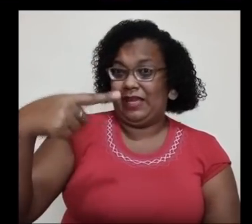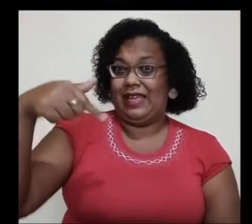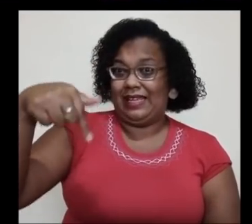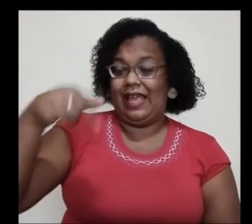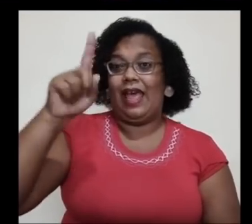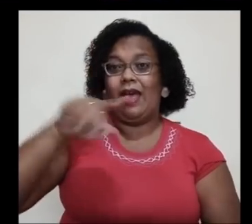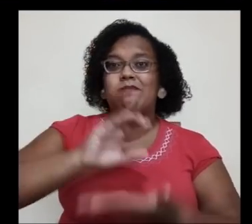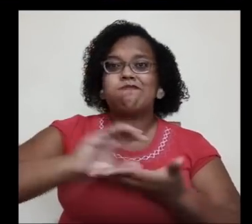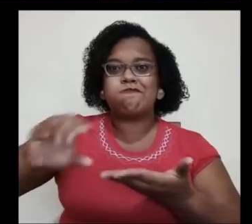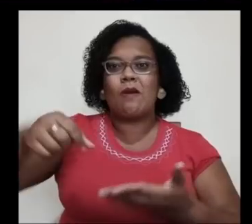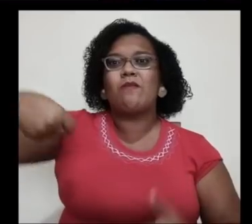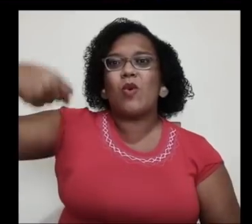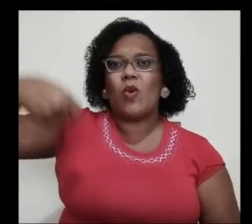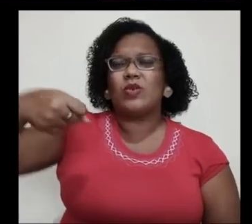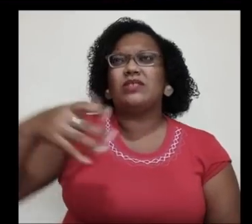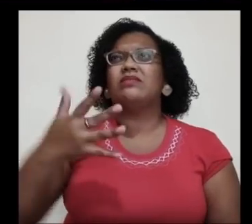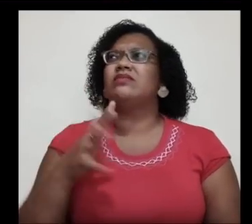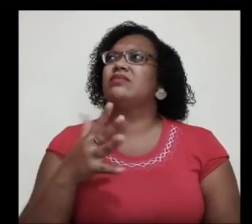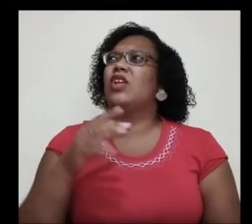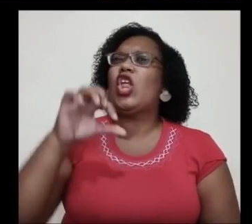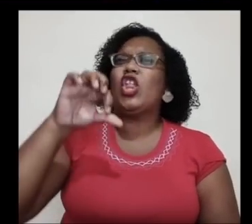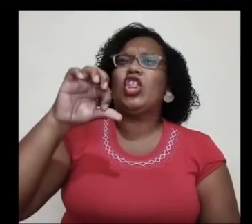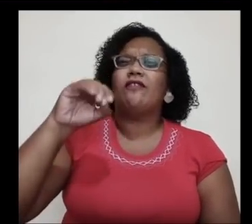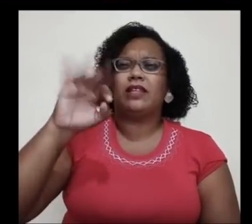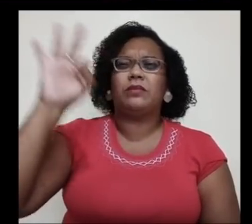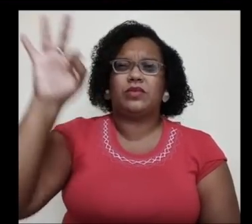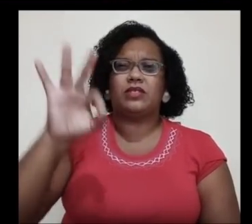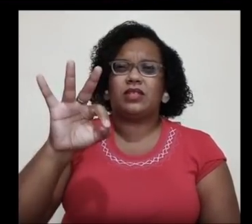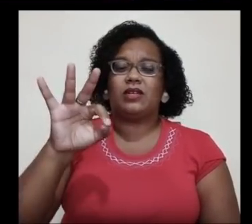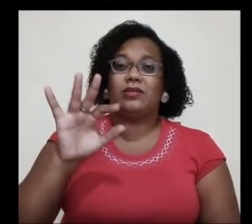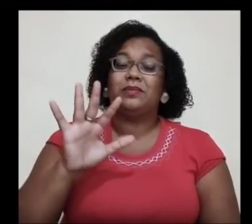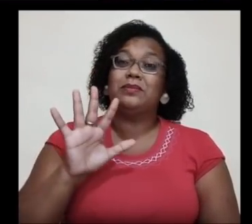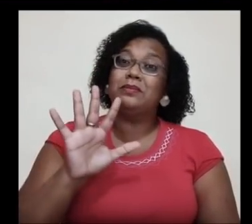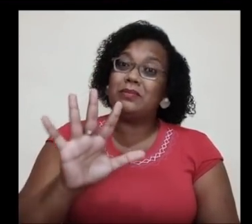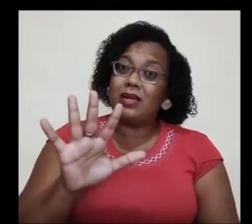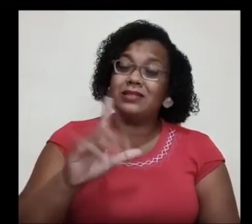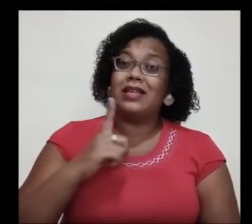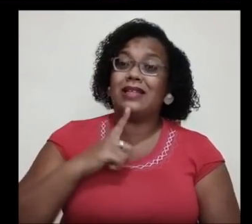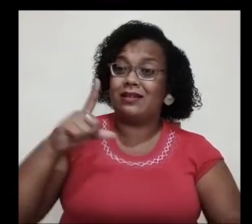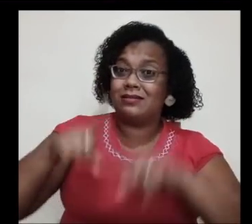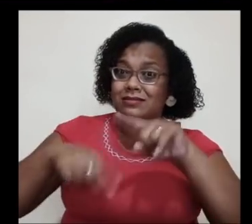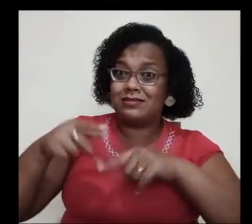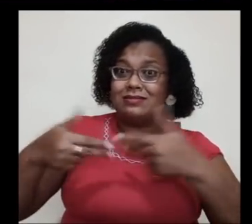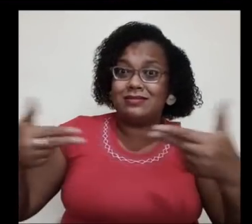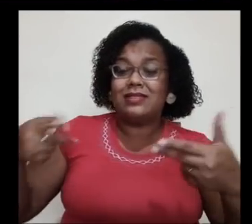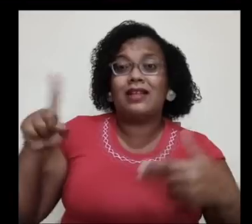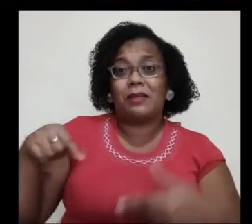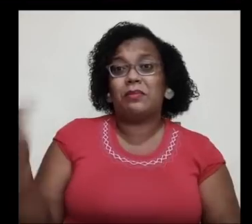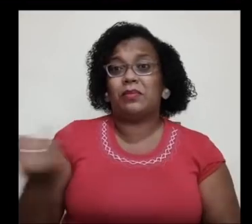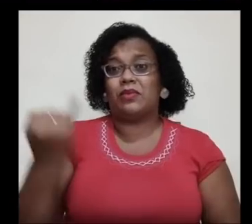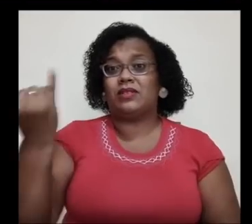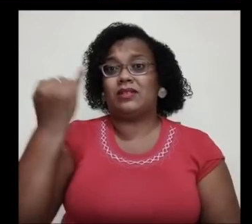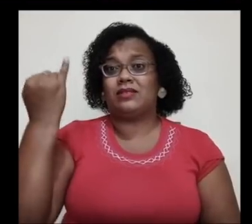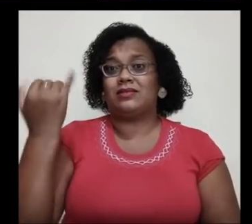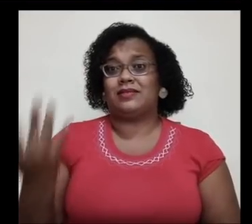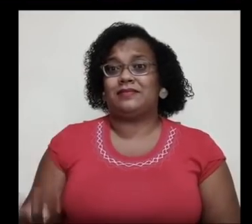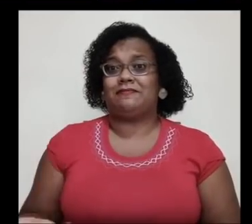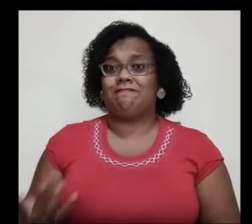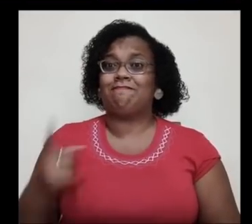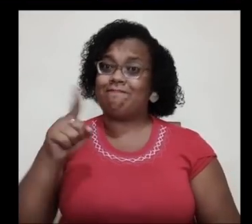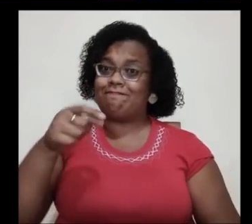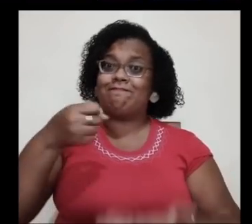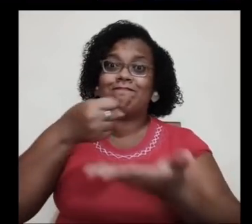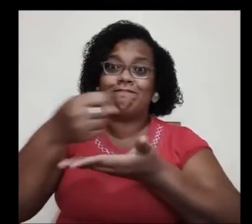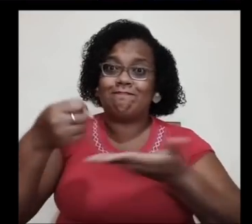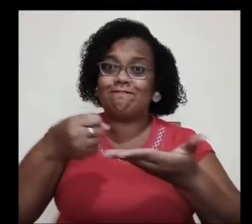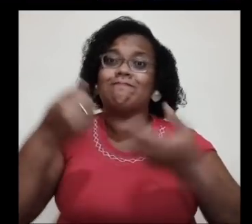são essenciais, porque eles são fundamentais, como eu diria, para os editais, para apoio a periódicos científicos, para feiras de ciência,